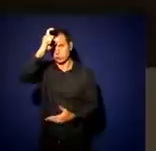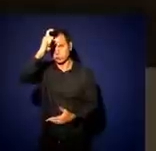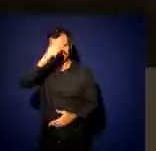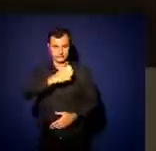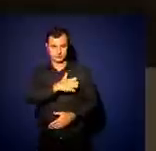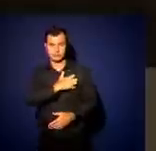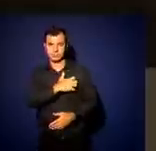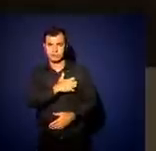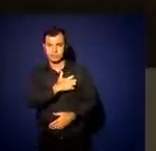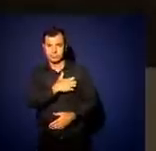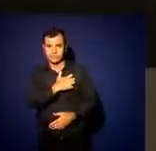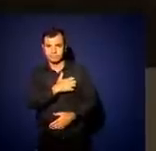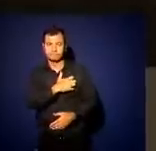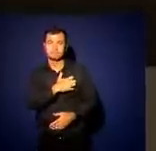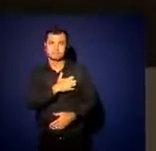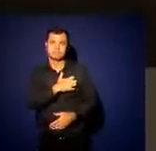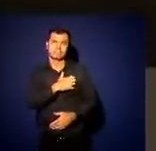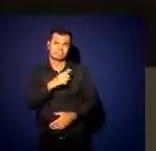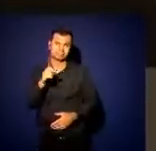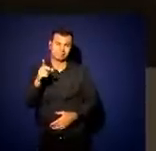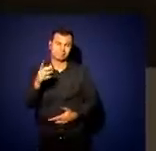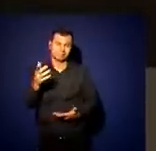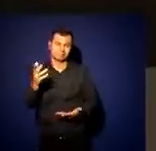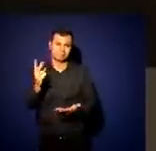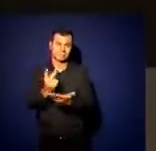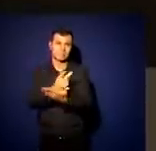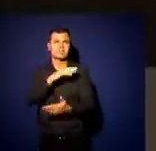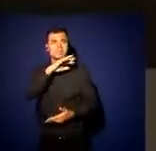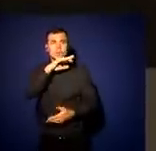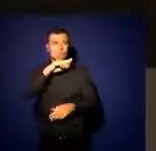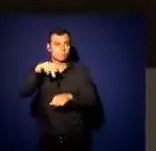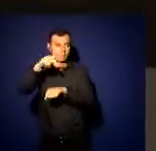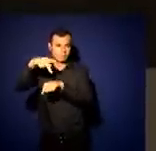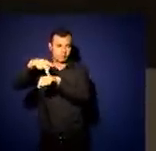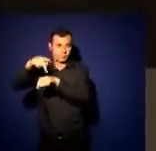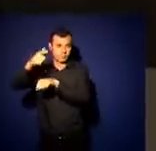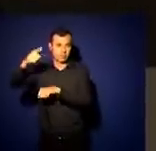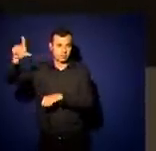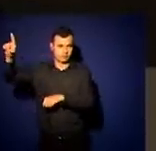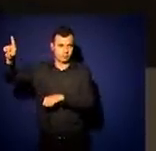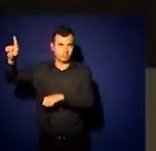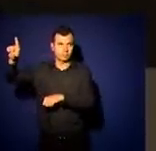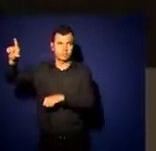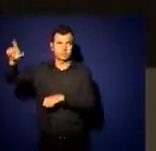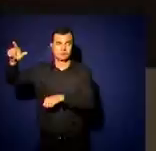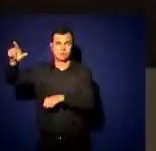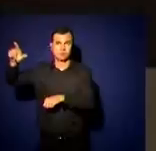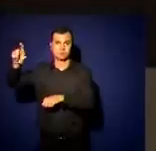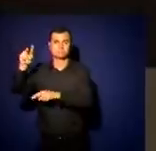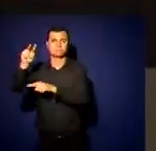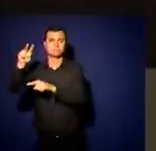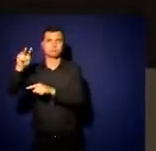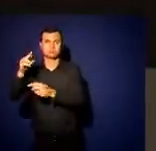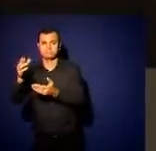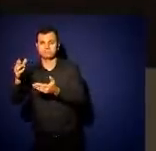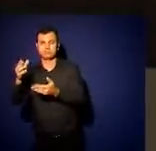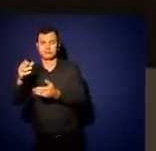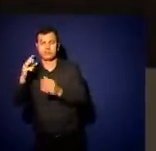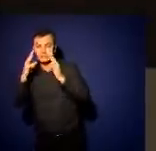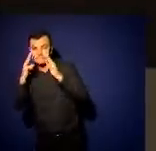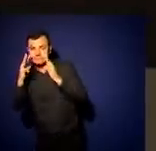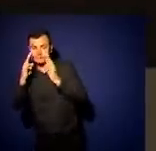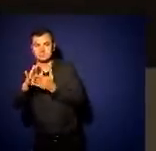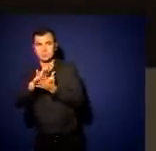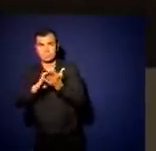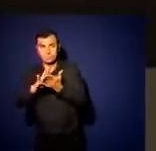eu diria que ela tem um lado muito ruim que o estrangeiro vê o que acontece quando o governo não cuida do fiscal Porém tem uma parte muito